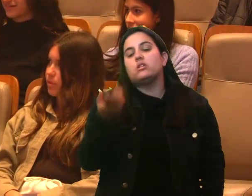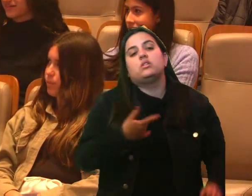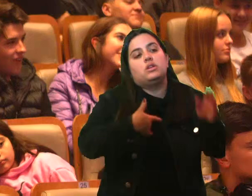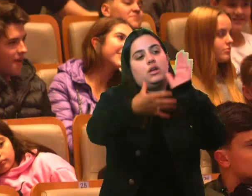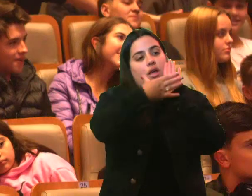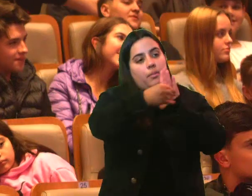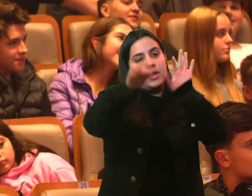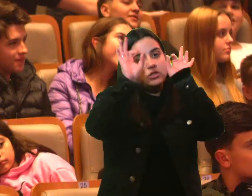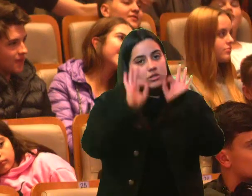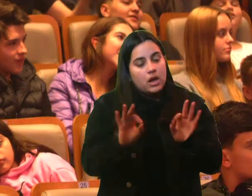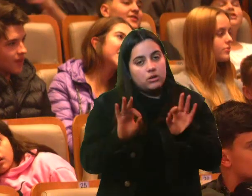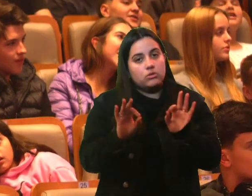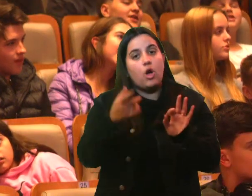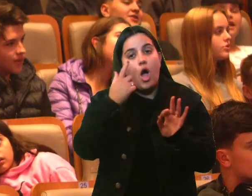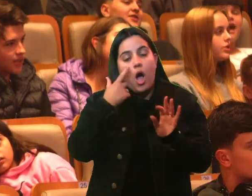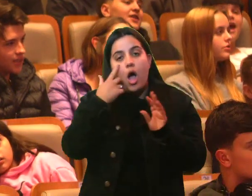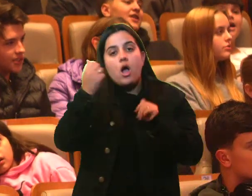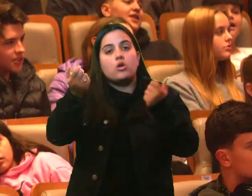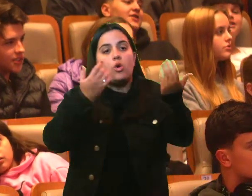Repete comigo: o jardineiro é Jesus.